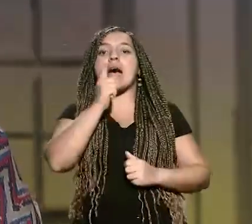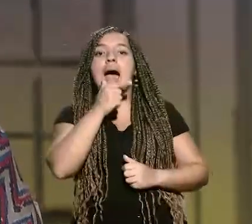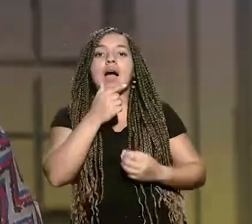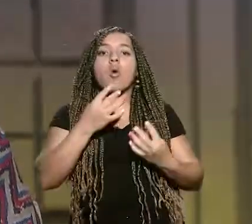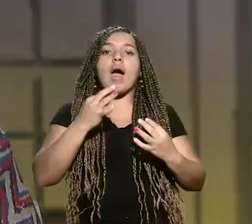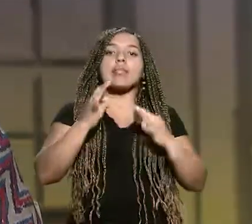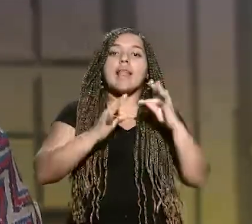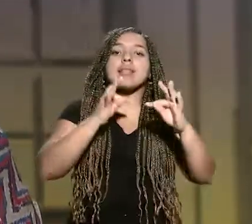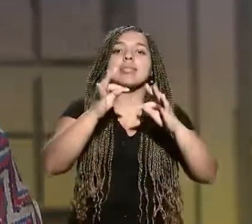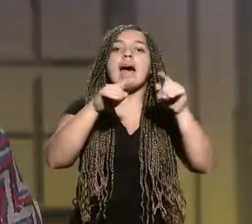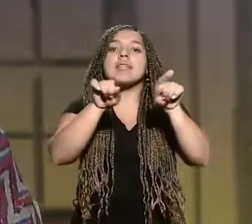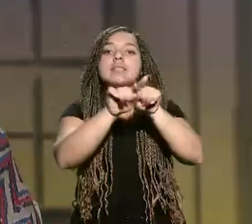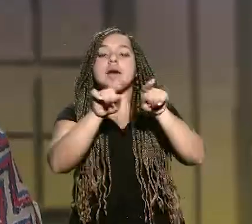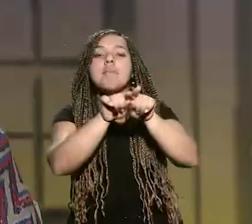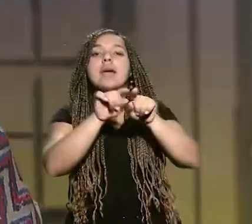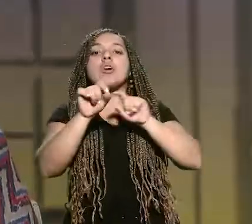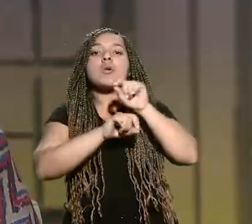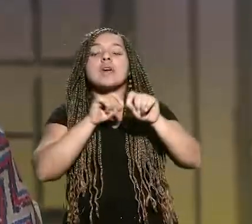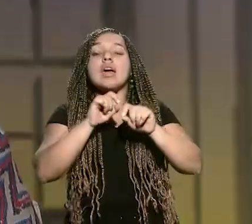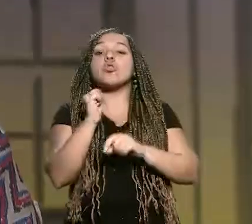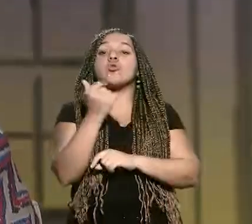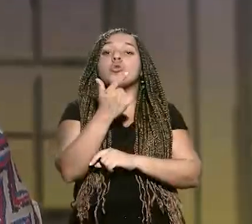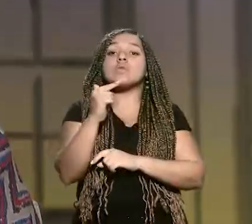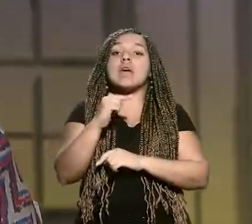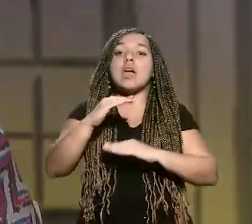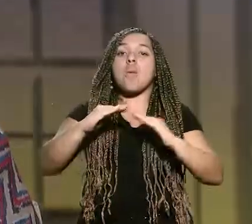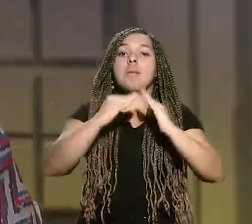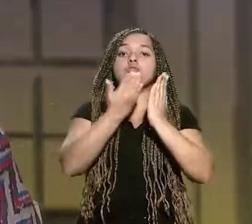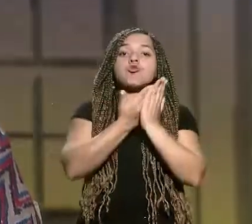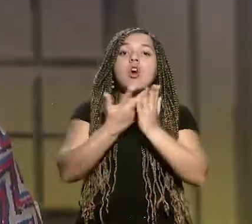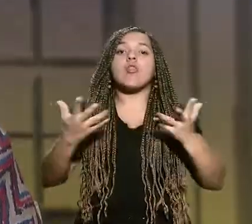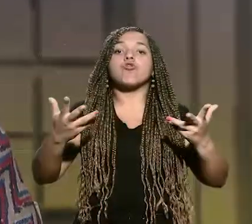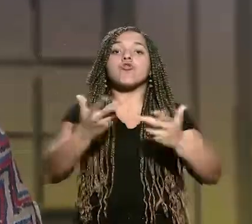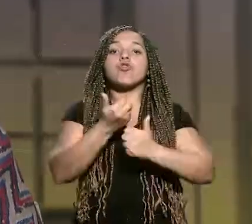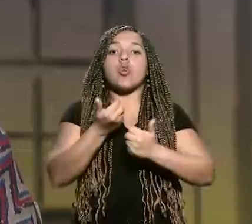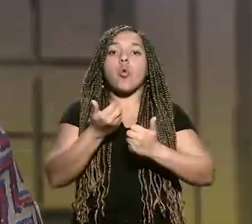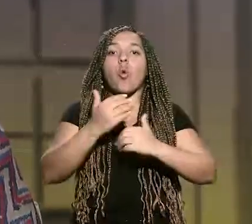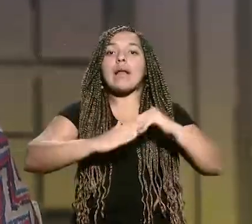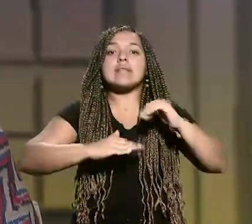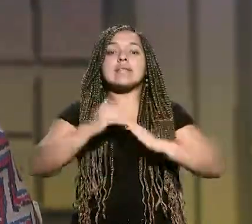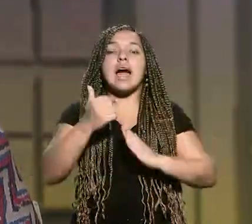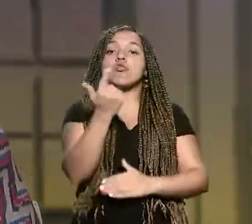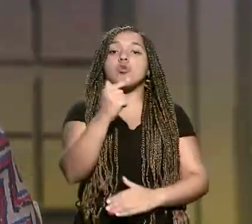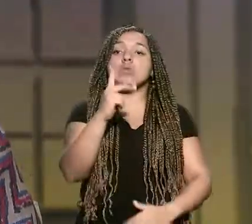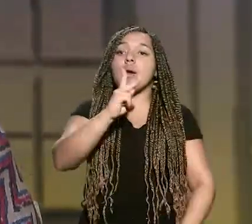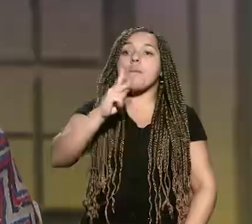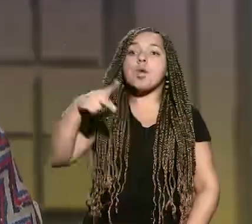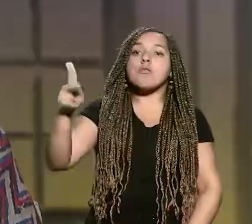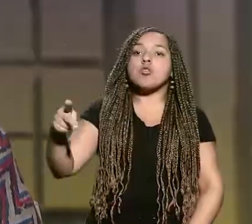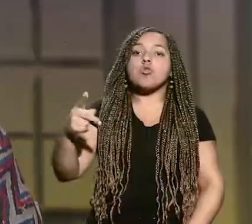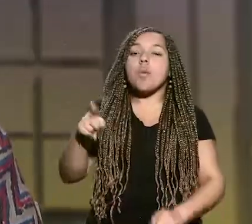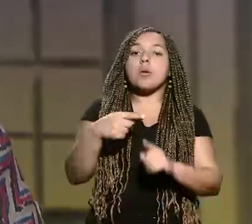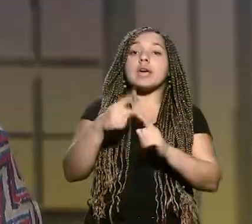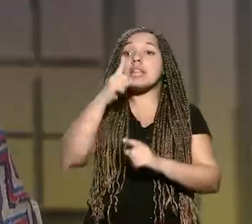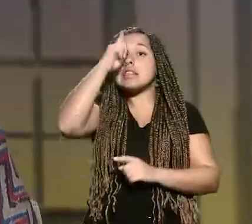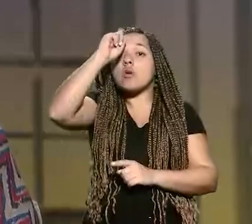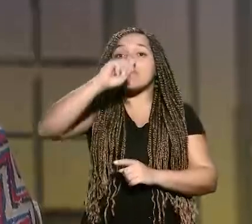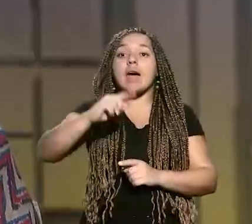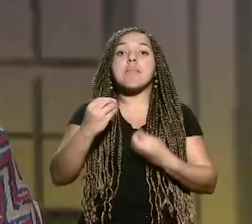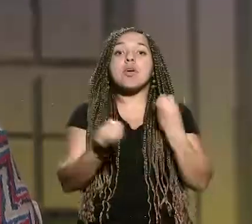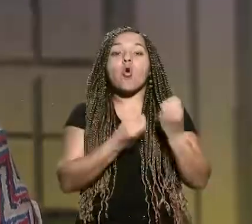está construindo como datas consolidadas, datas coletivas. É o dia do lançamento da campanha, é o